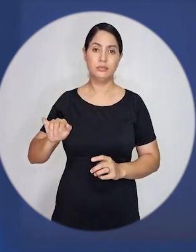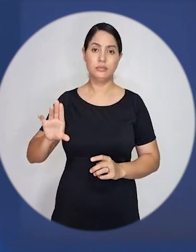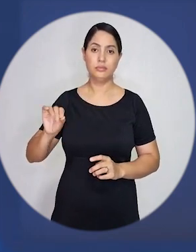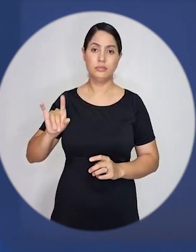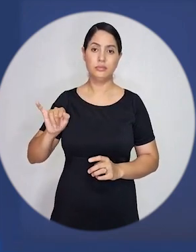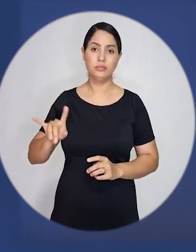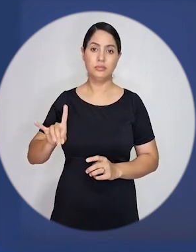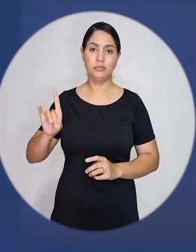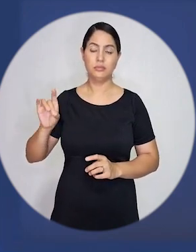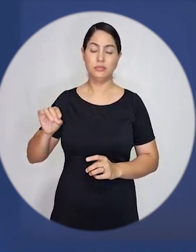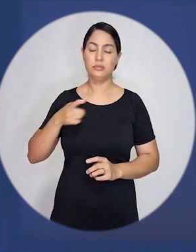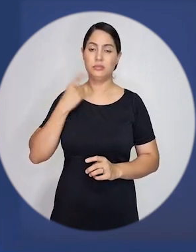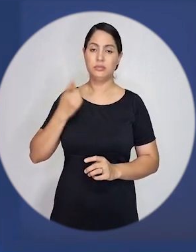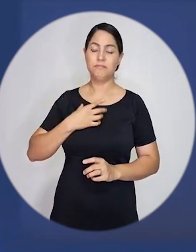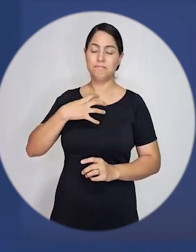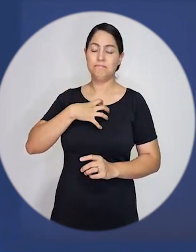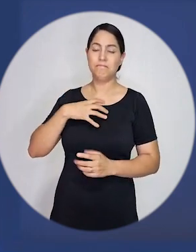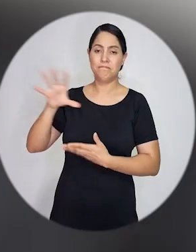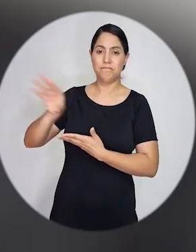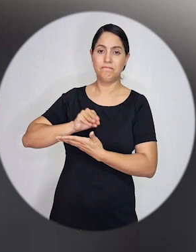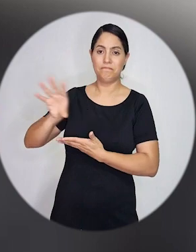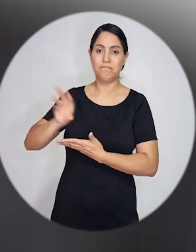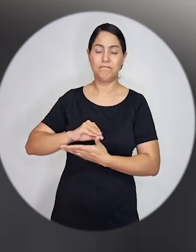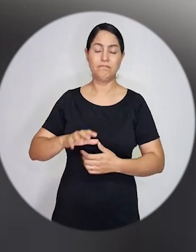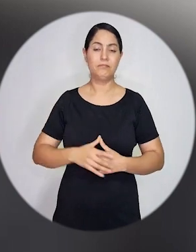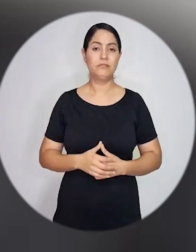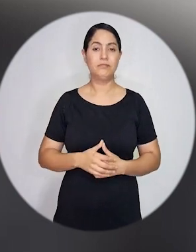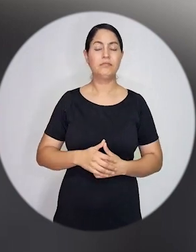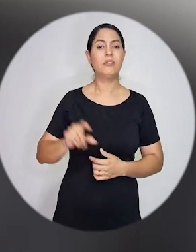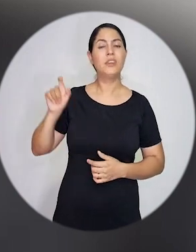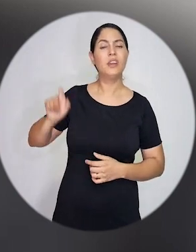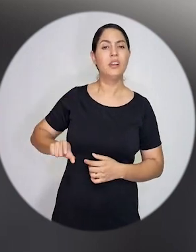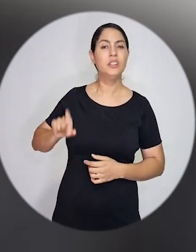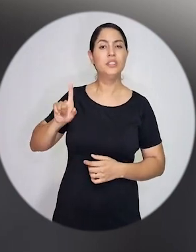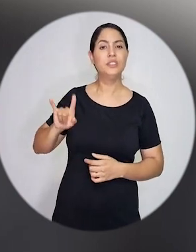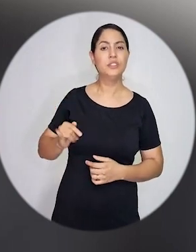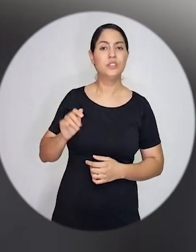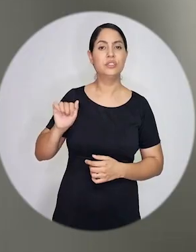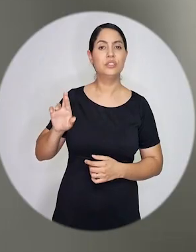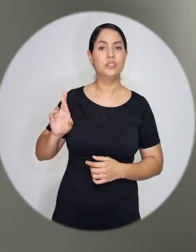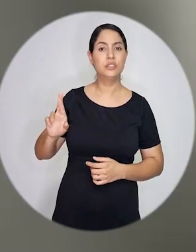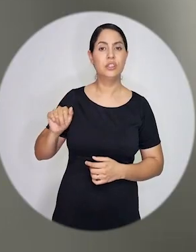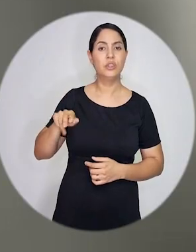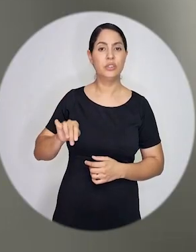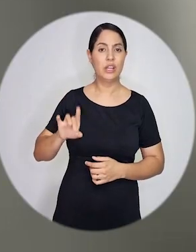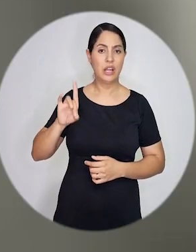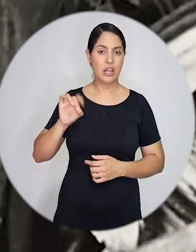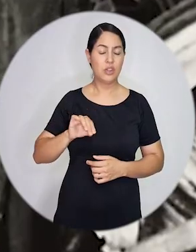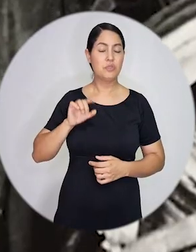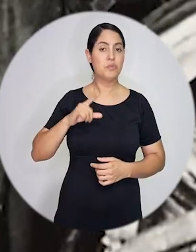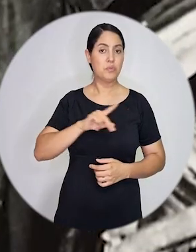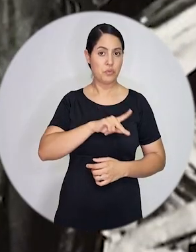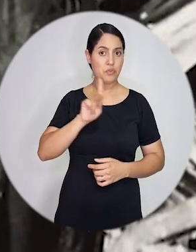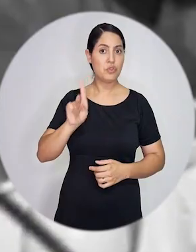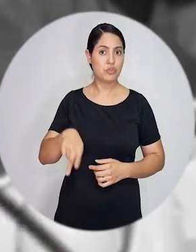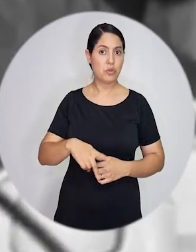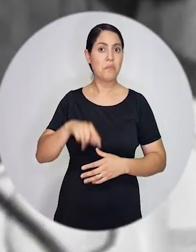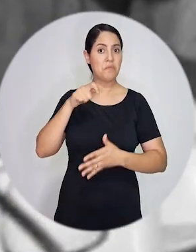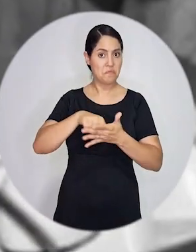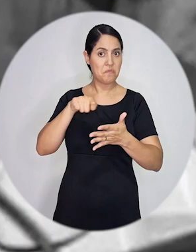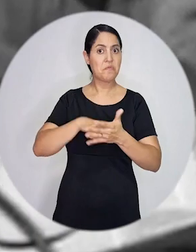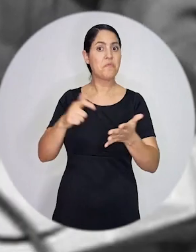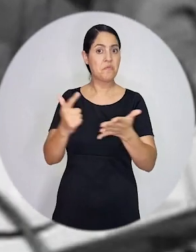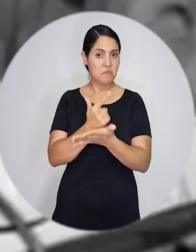Sérgio Leonardo, e um exemplo para todos nós. Jair Leonardo, ele foi professor, escreveu